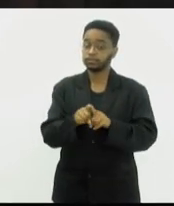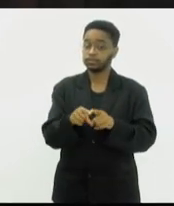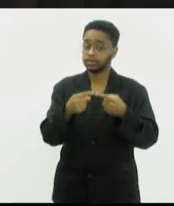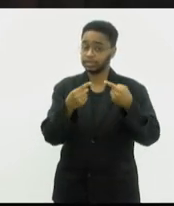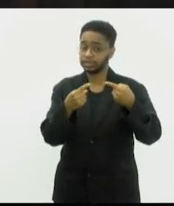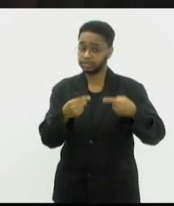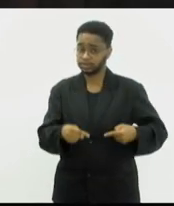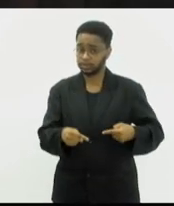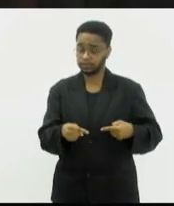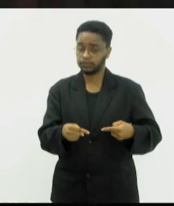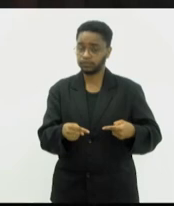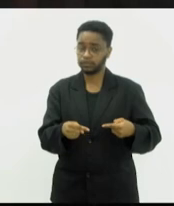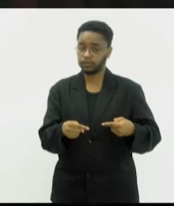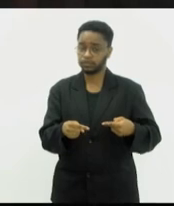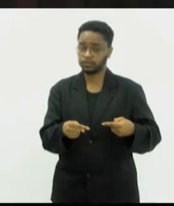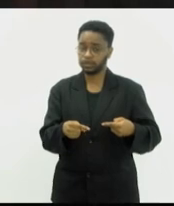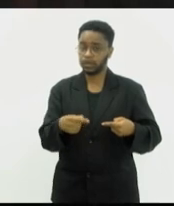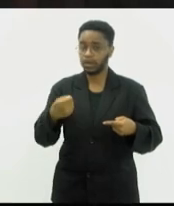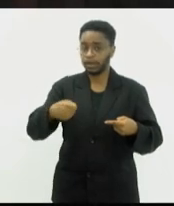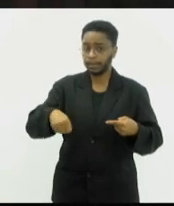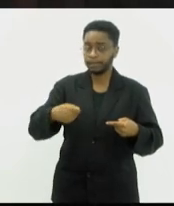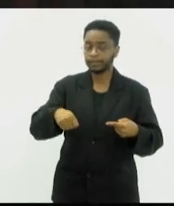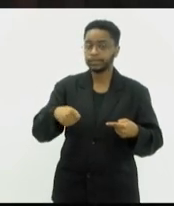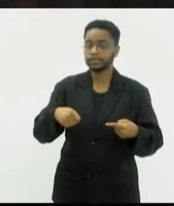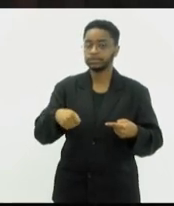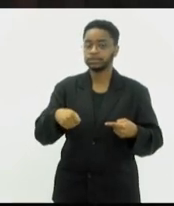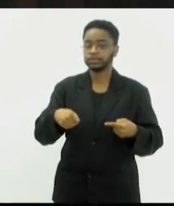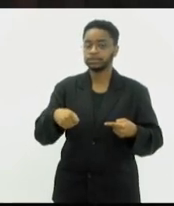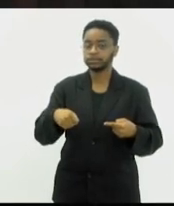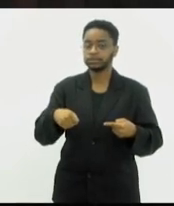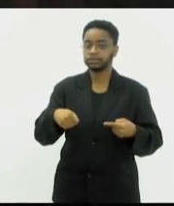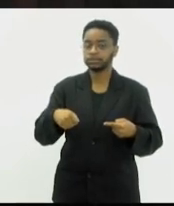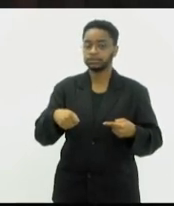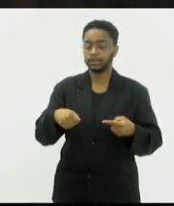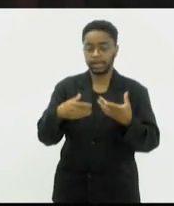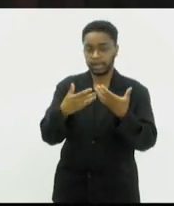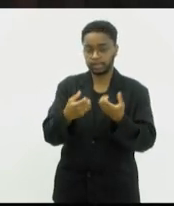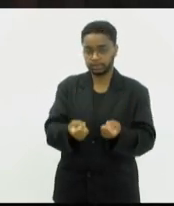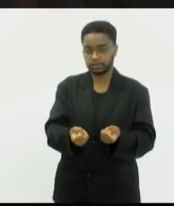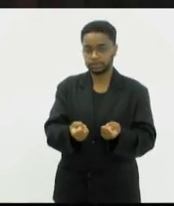desafio tem que ser acatado, aceito,